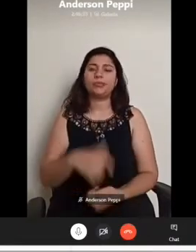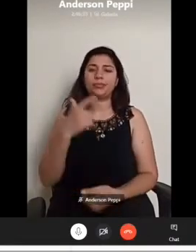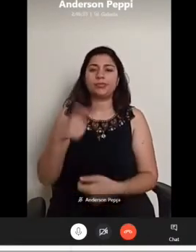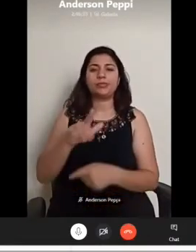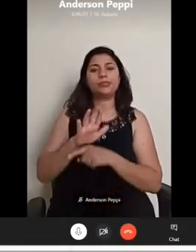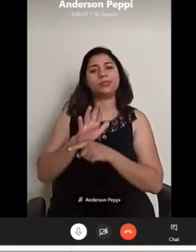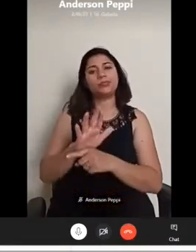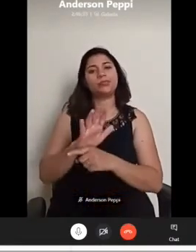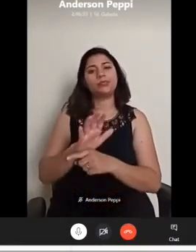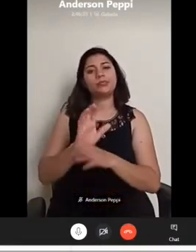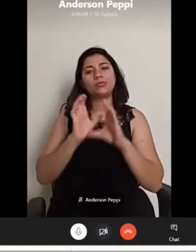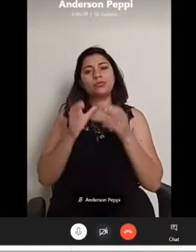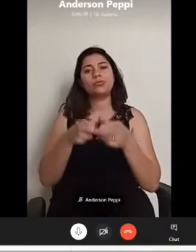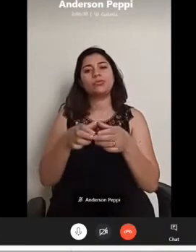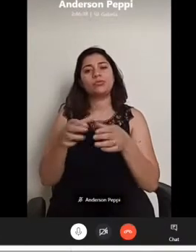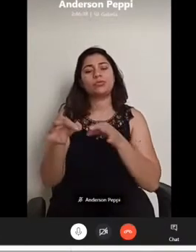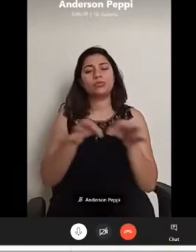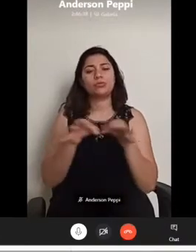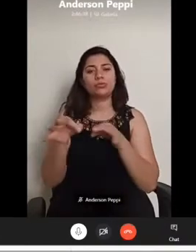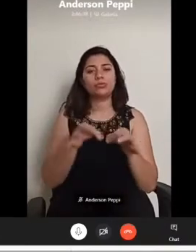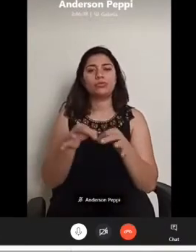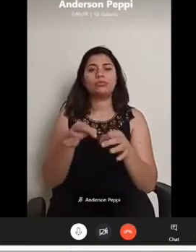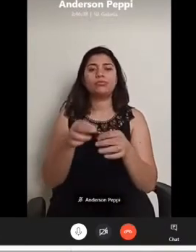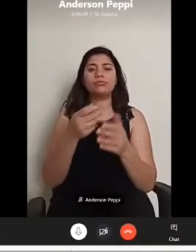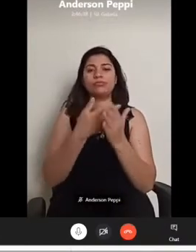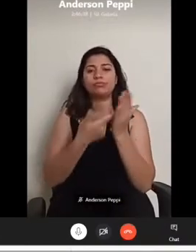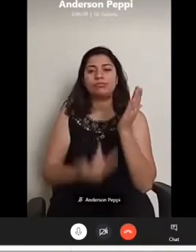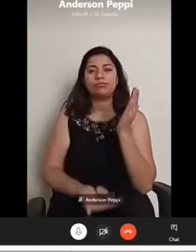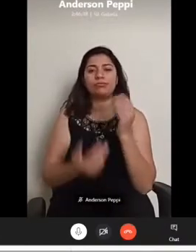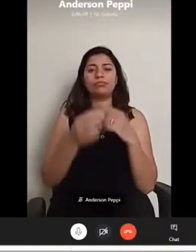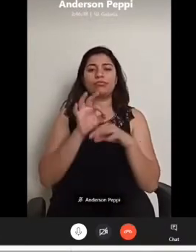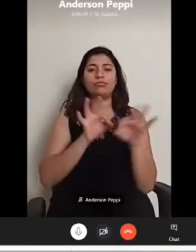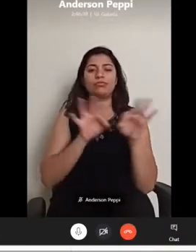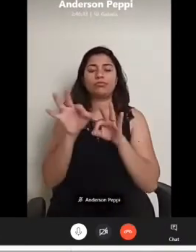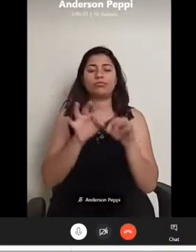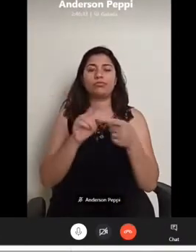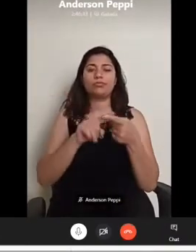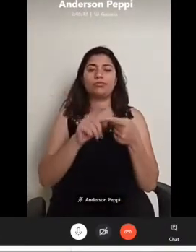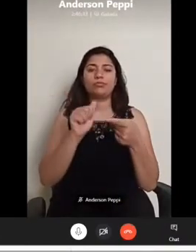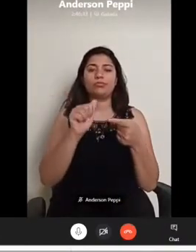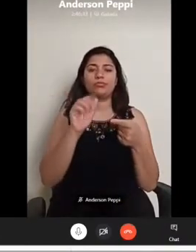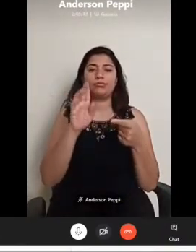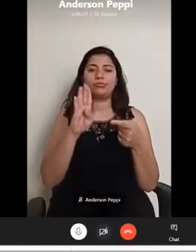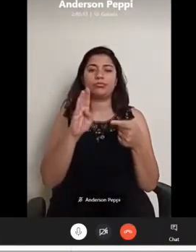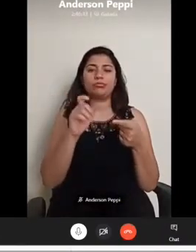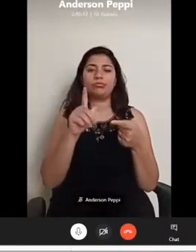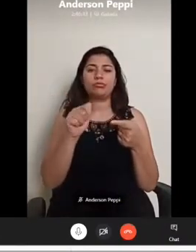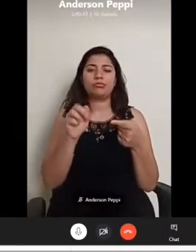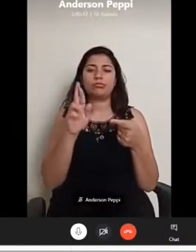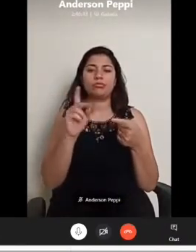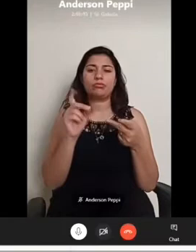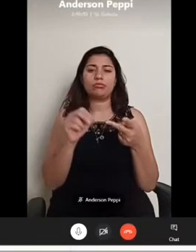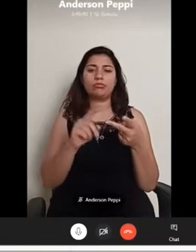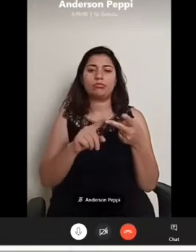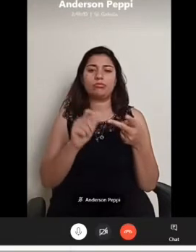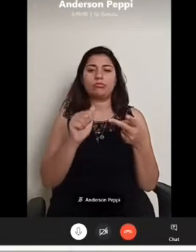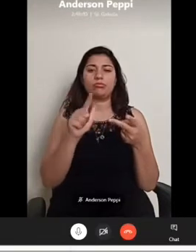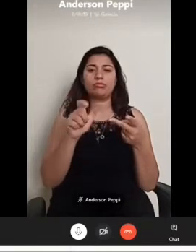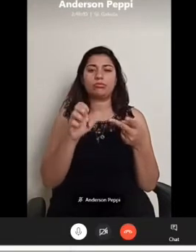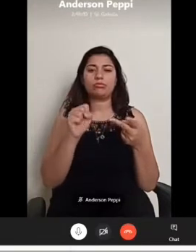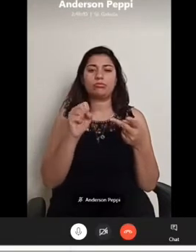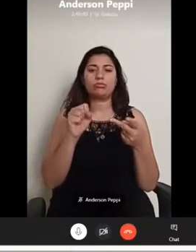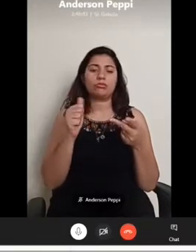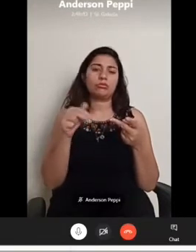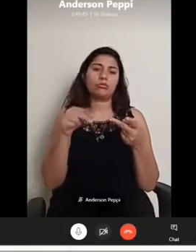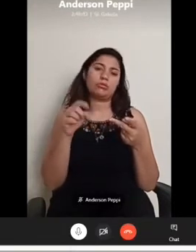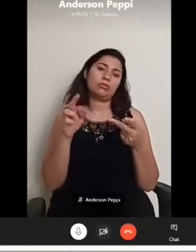e Disciplina: Abelardo Vanderlino da Costa Neto, Alessandra Luquezzi de Oliveira e Roseli